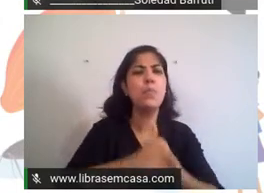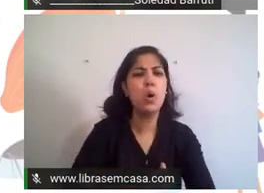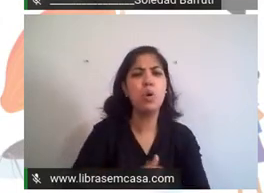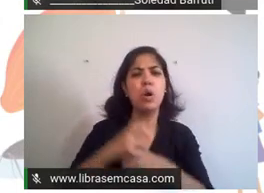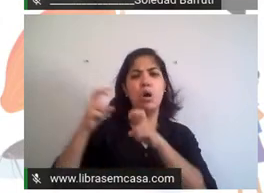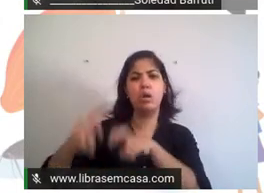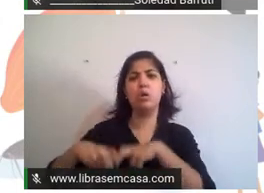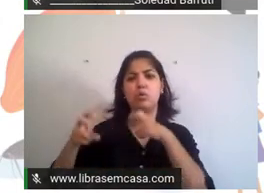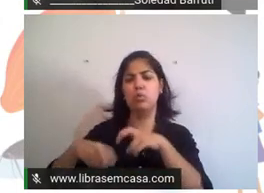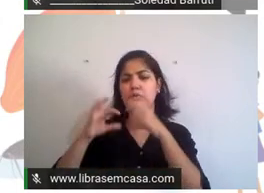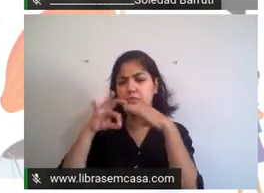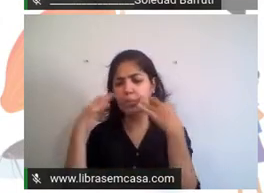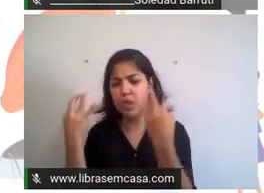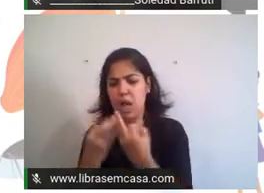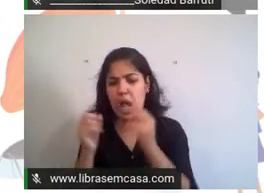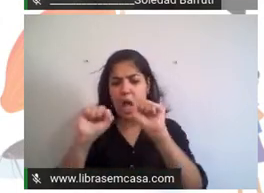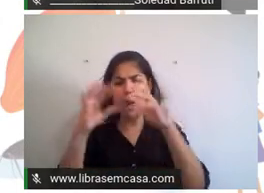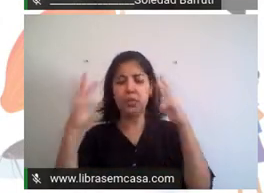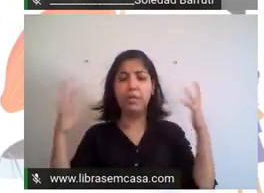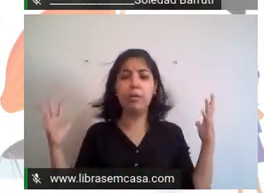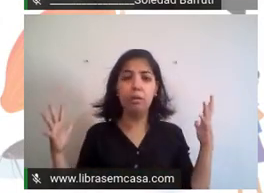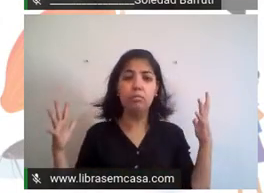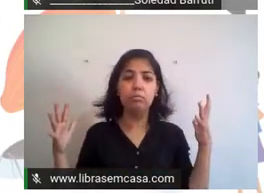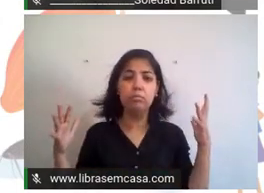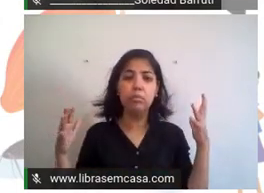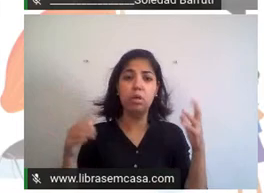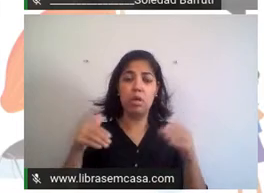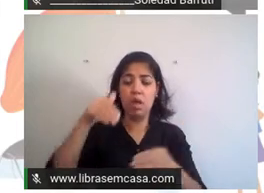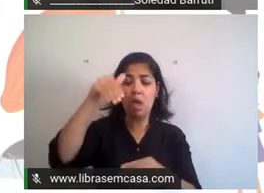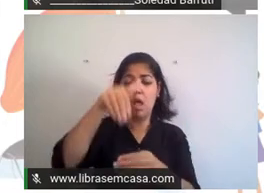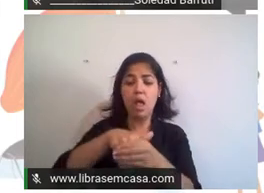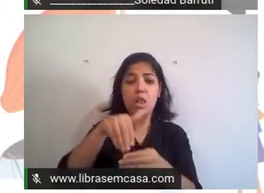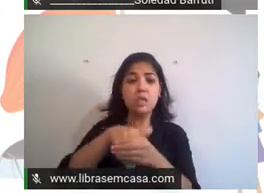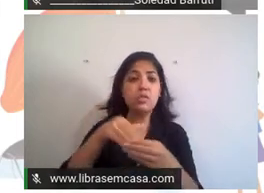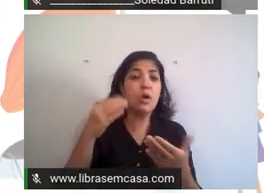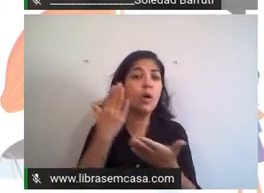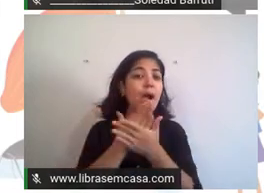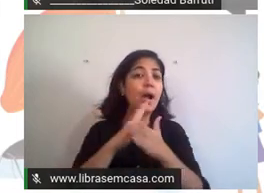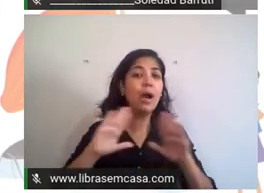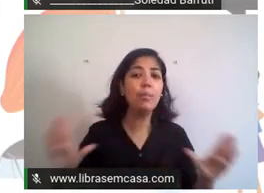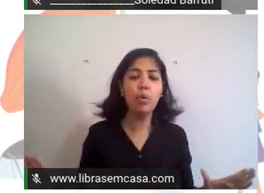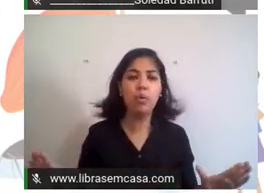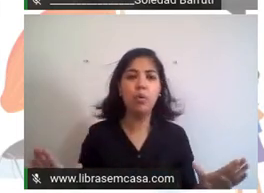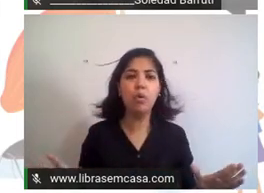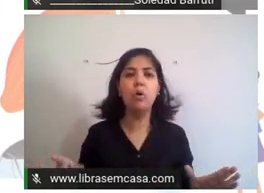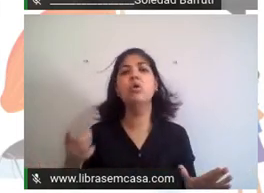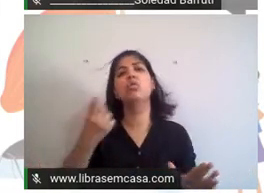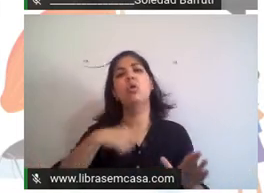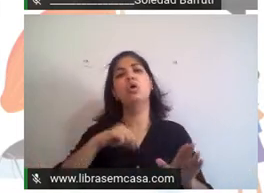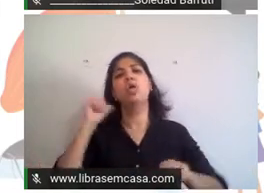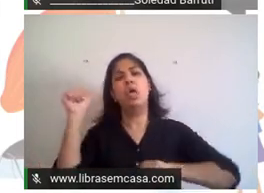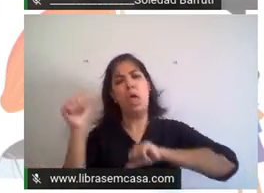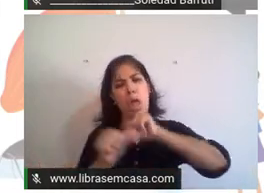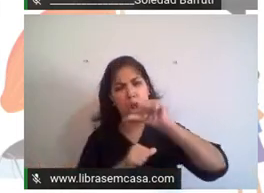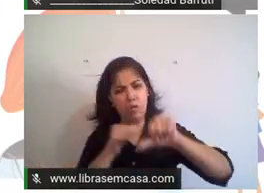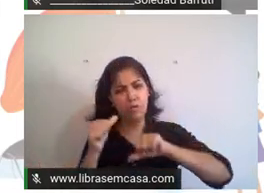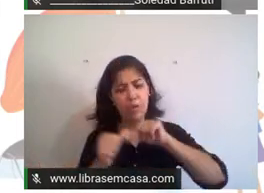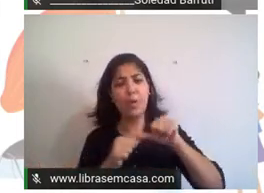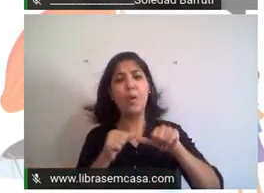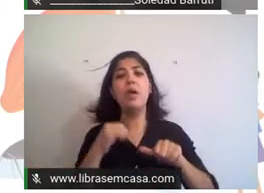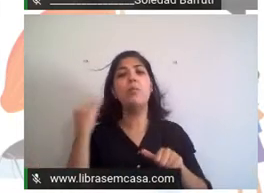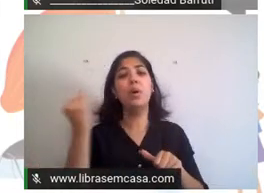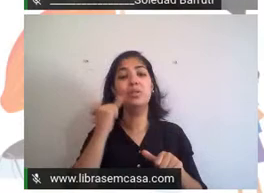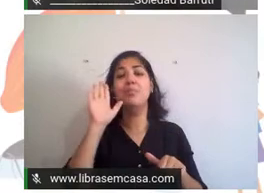assim por diante. As eleições já foram eleitos, nós tivemos uma renovação importante, mas talvez não